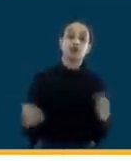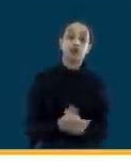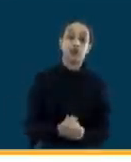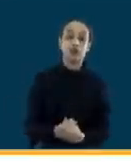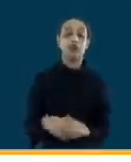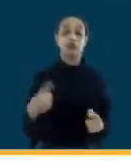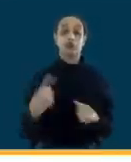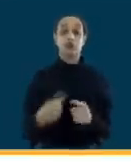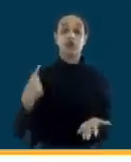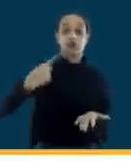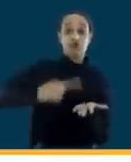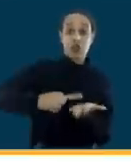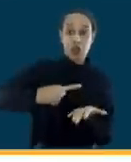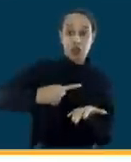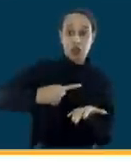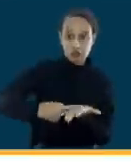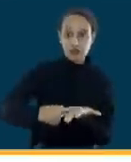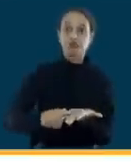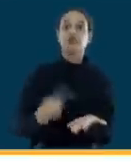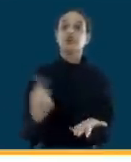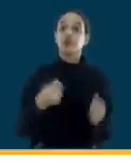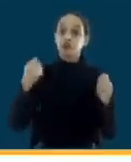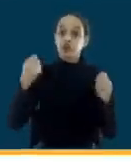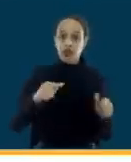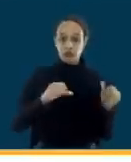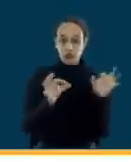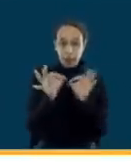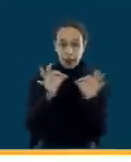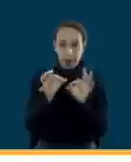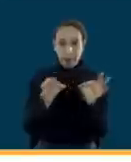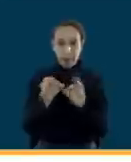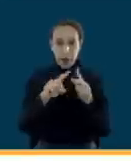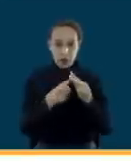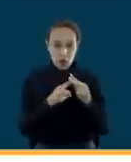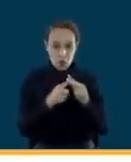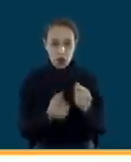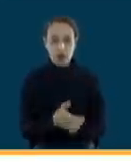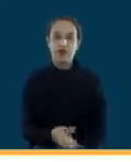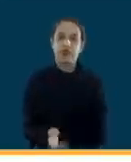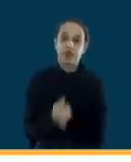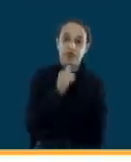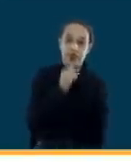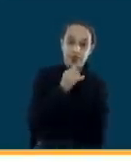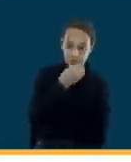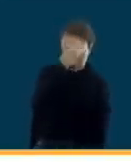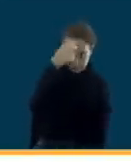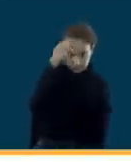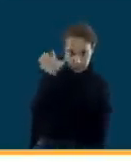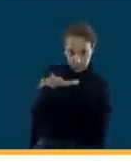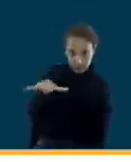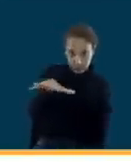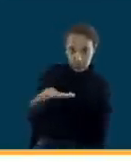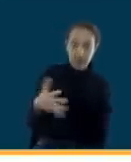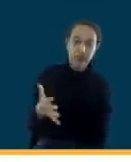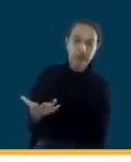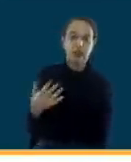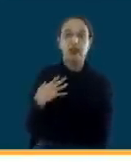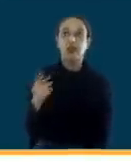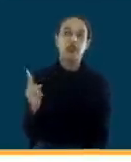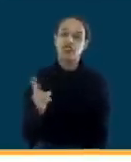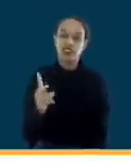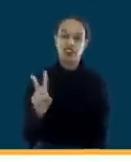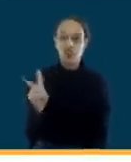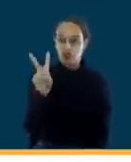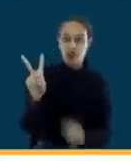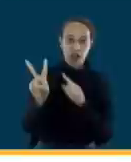que nós vamos poder fazer uma reprogramação. Exemplo, o município tem, vamos usar sempre o valor, que é o valor hipotético mais